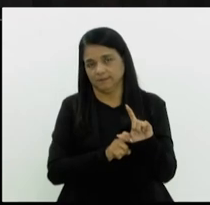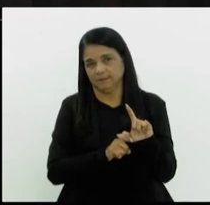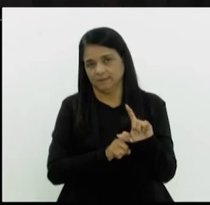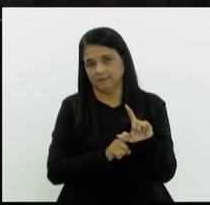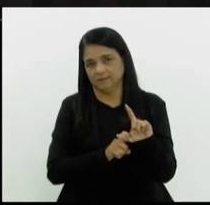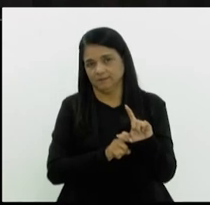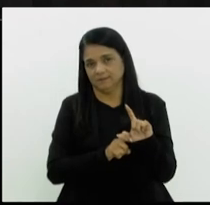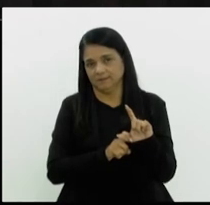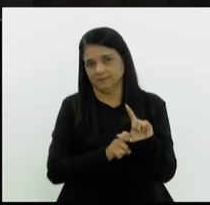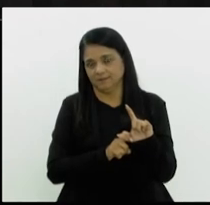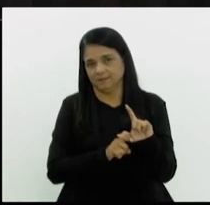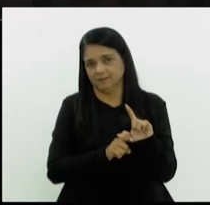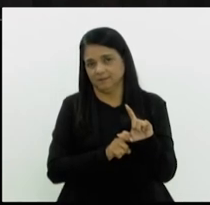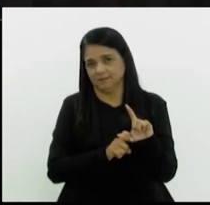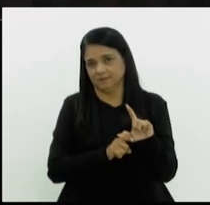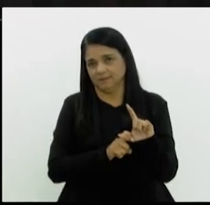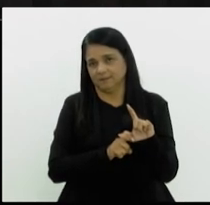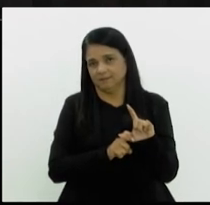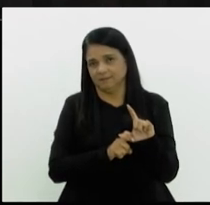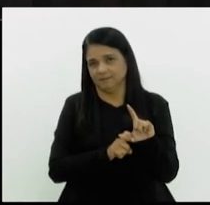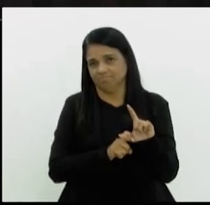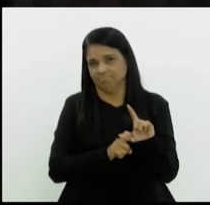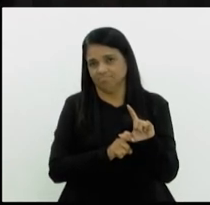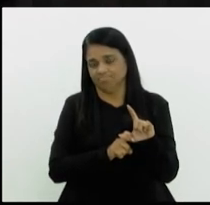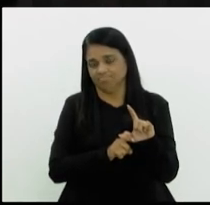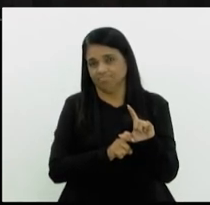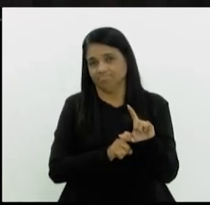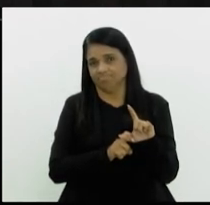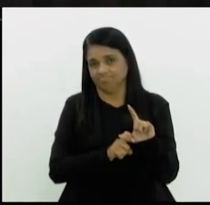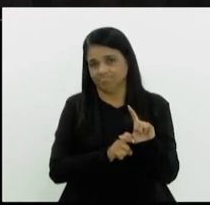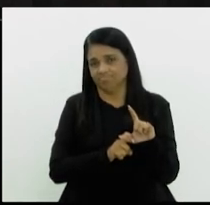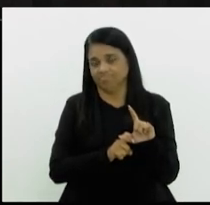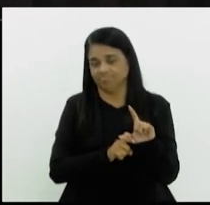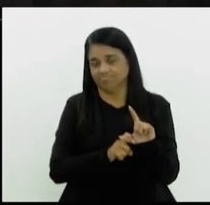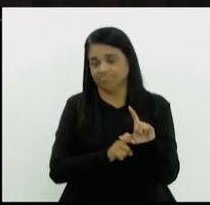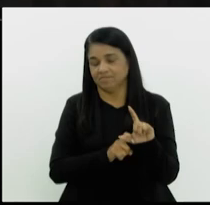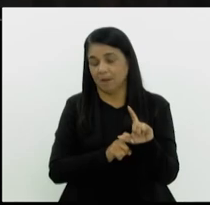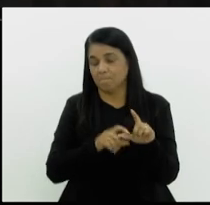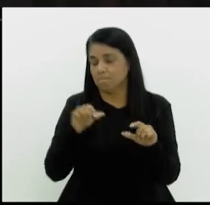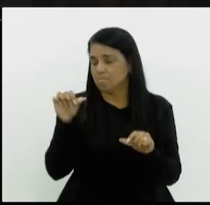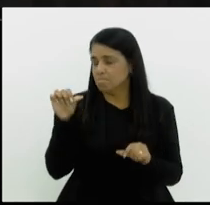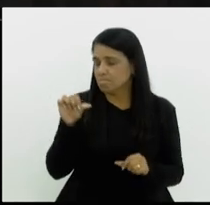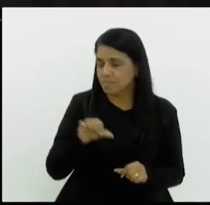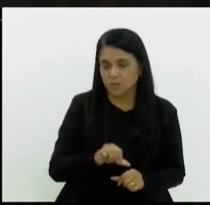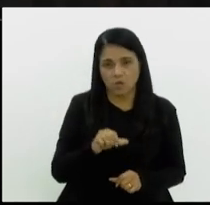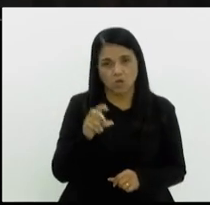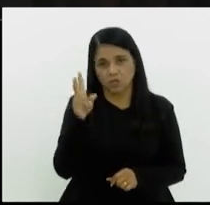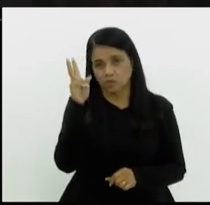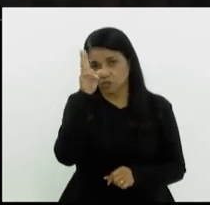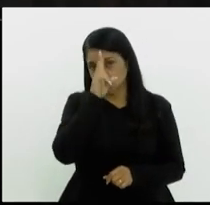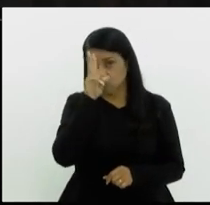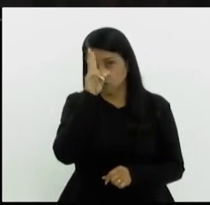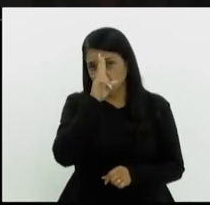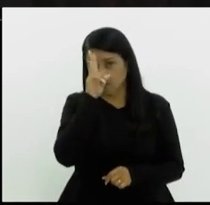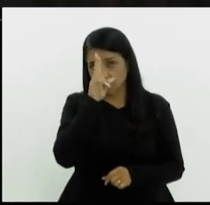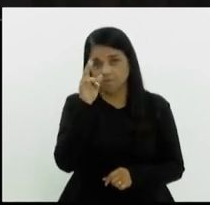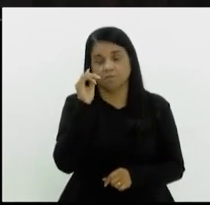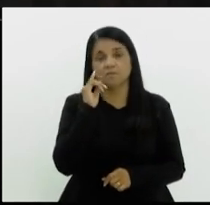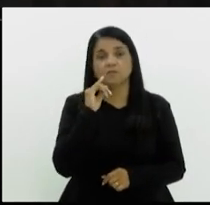Nós estamos caminhando para um dos maiores buracos da história do Brasil. E só se pensa em